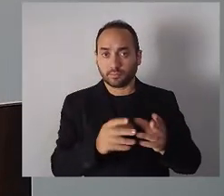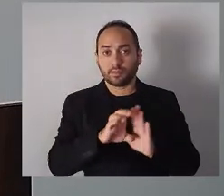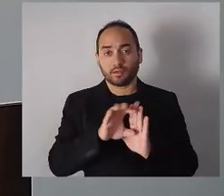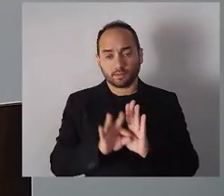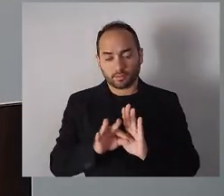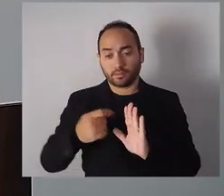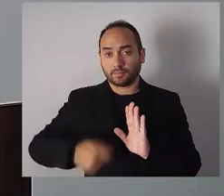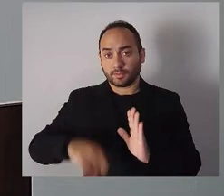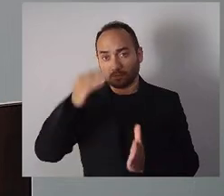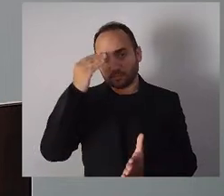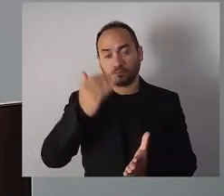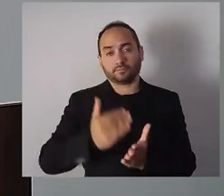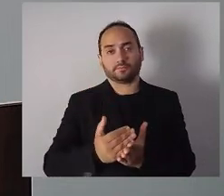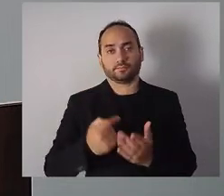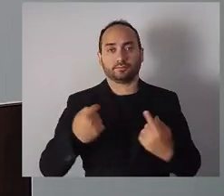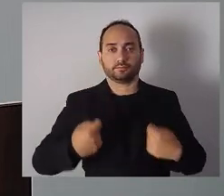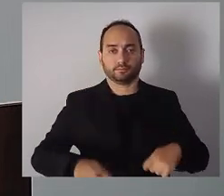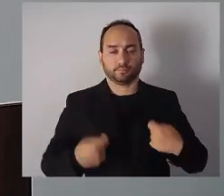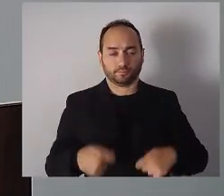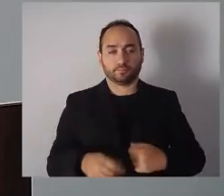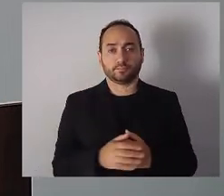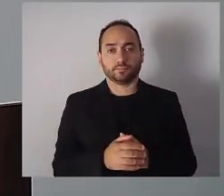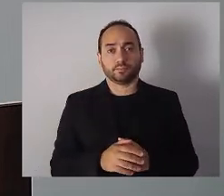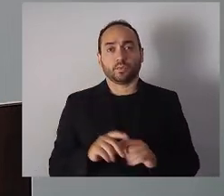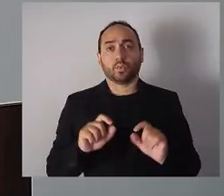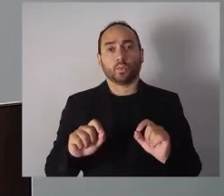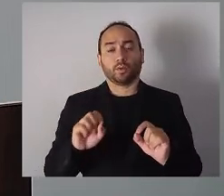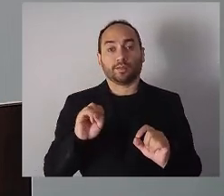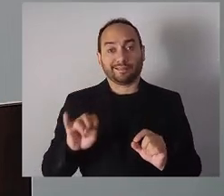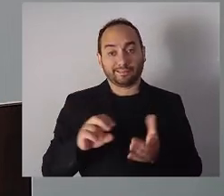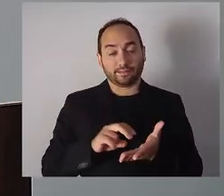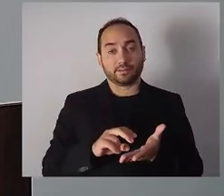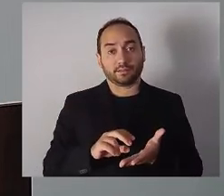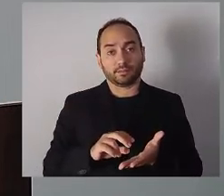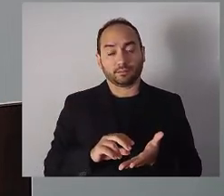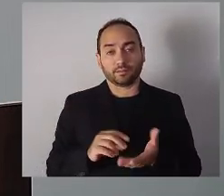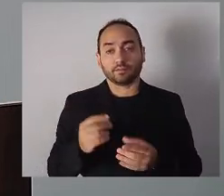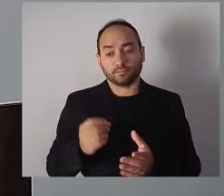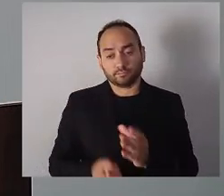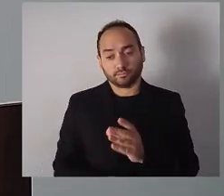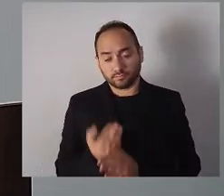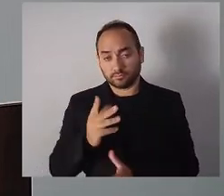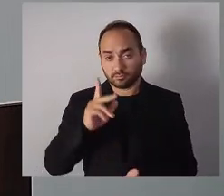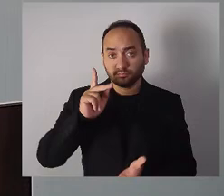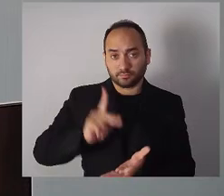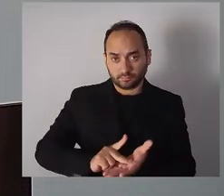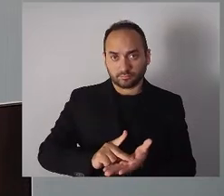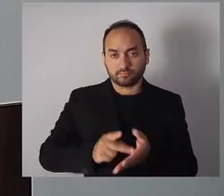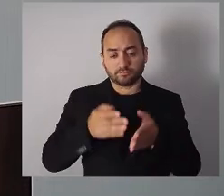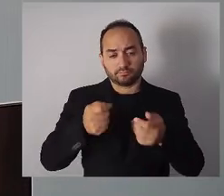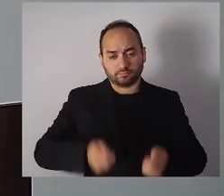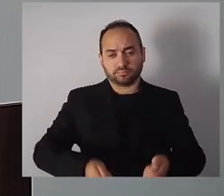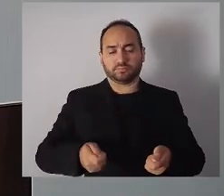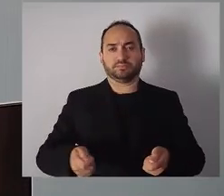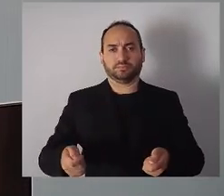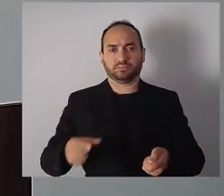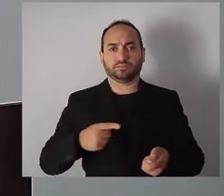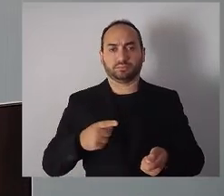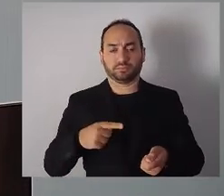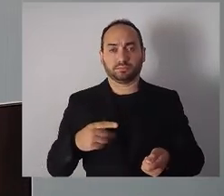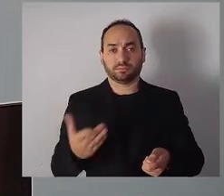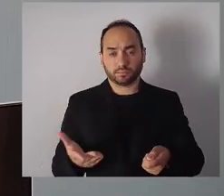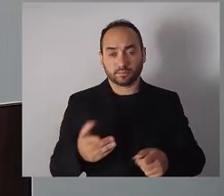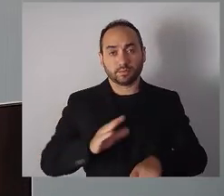ser obedecido sob pena de se instalar um verdadeiro regime autoritário